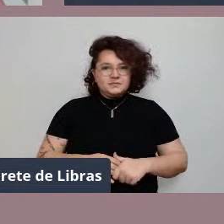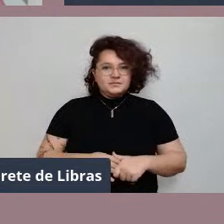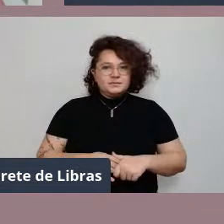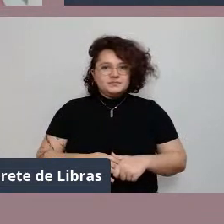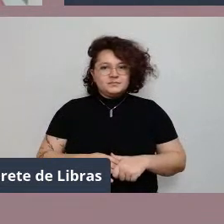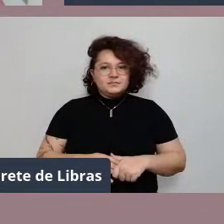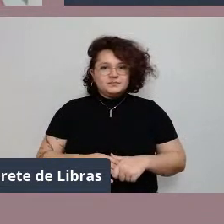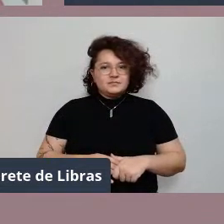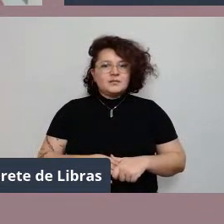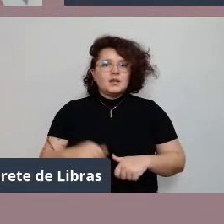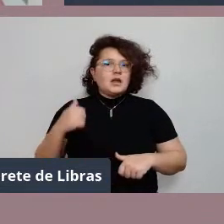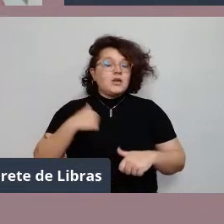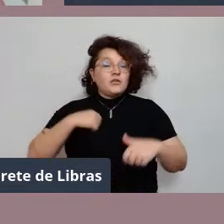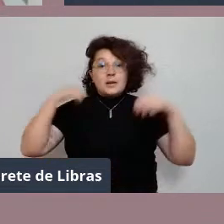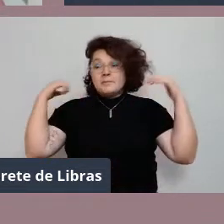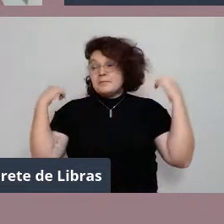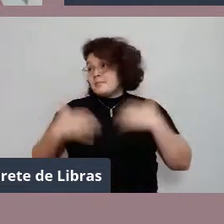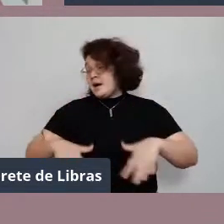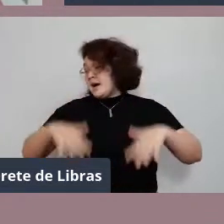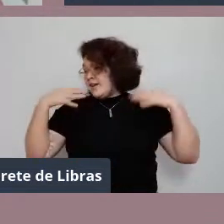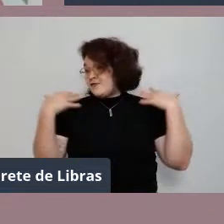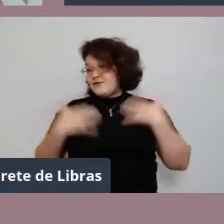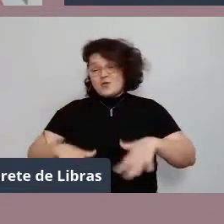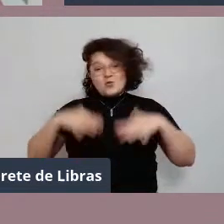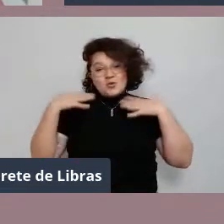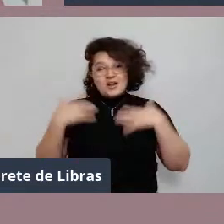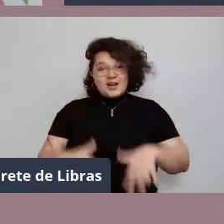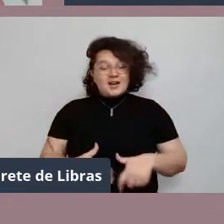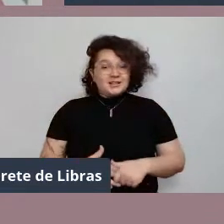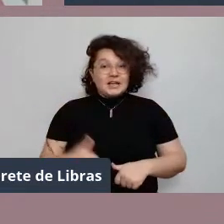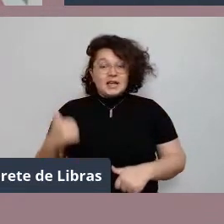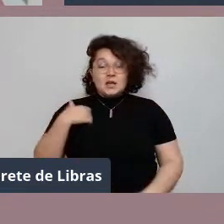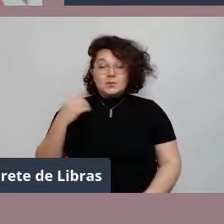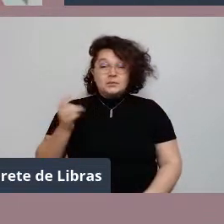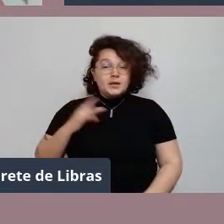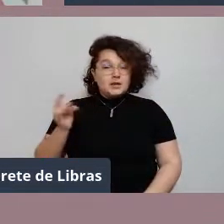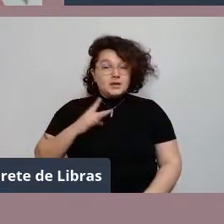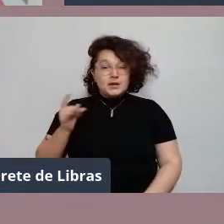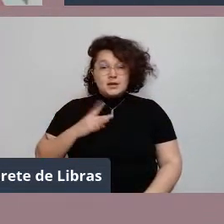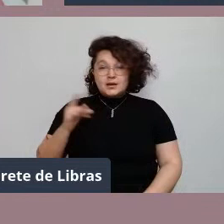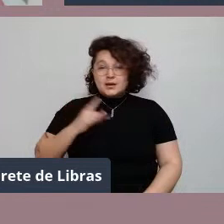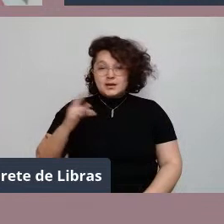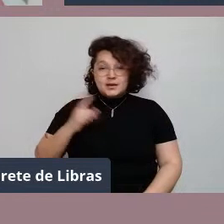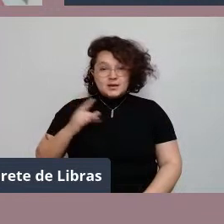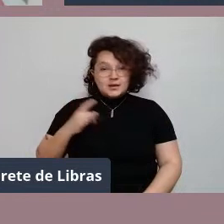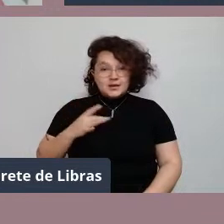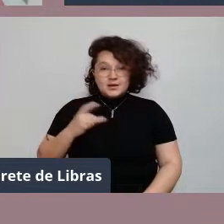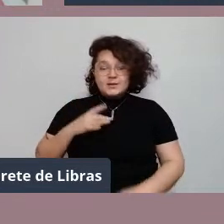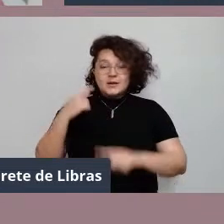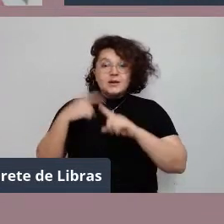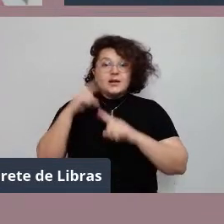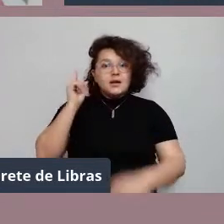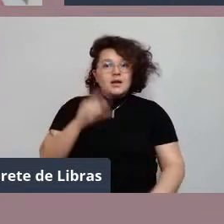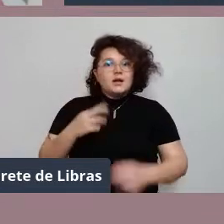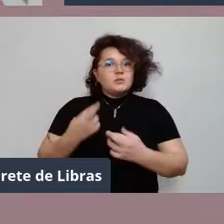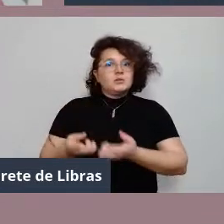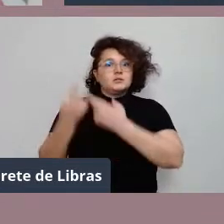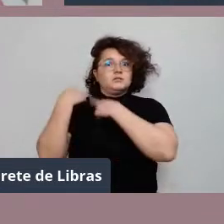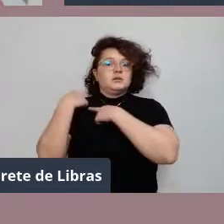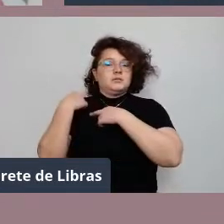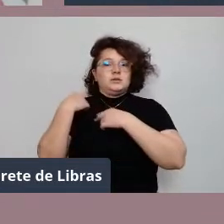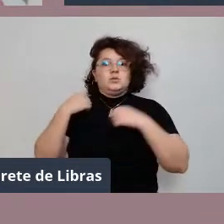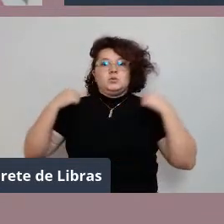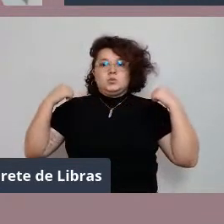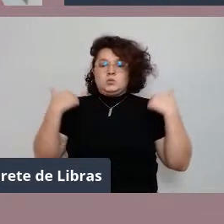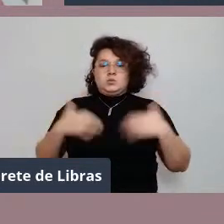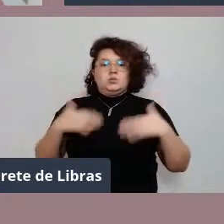Eu acho que eu fiquei apavorada. Eu fiquei com muito medo, porque era uma responsabilidade enorme